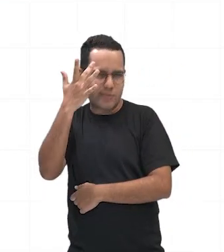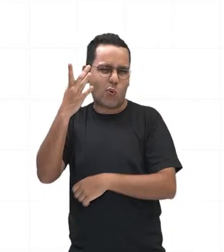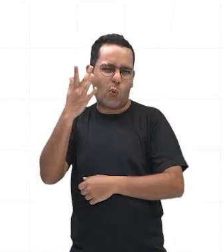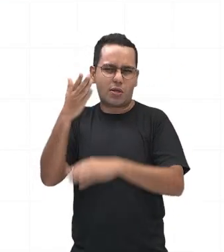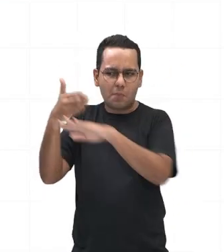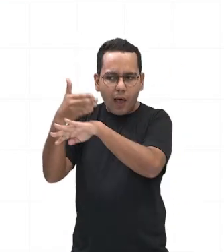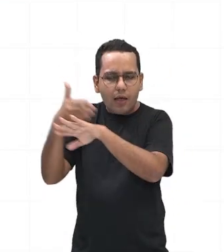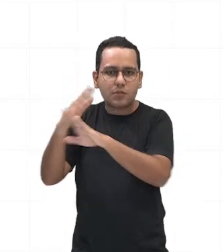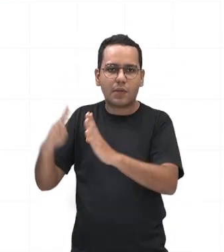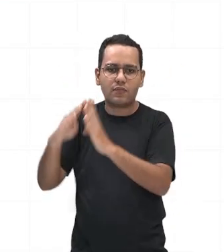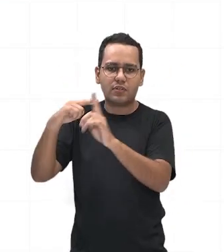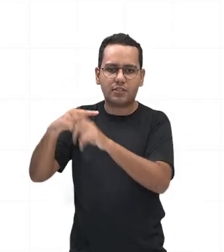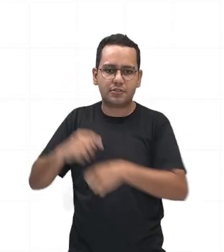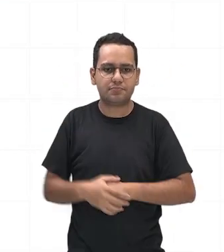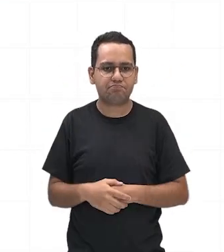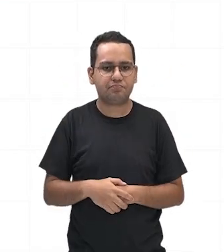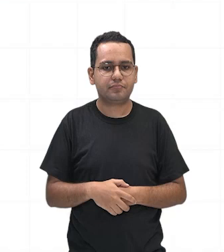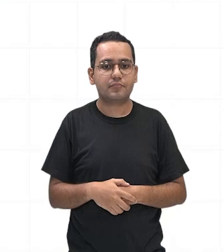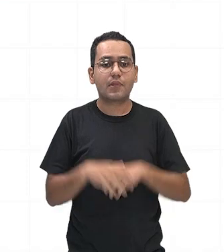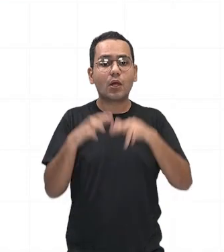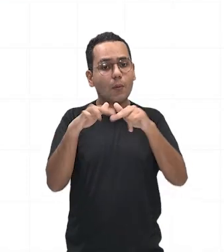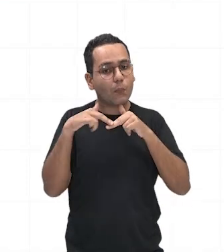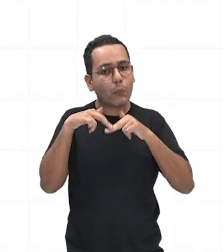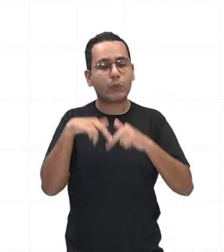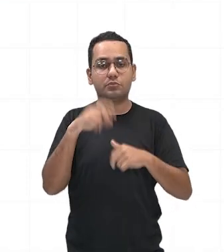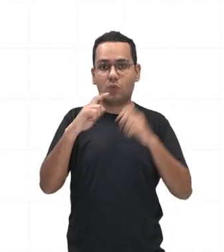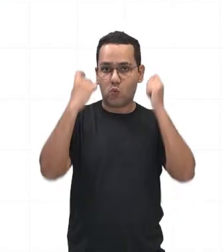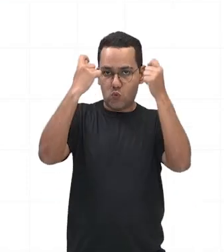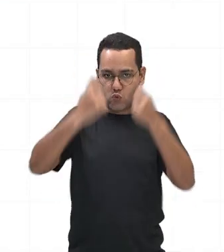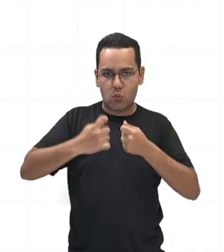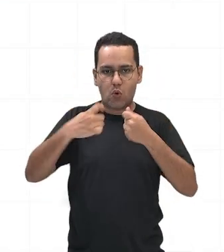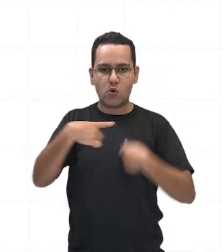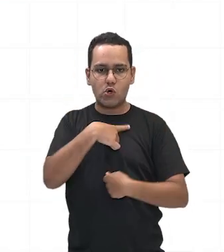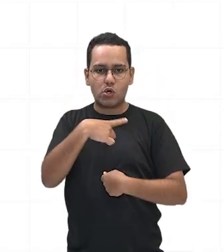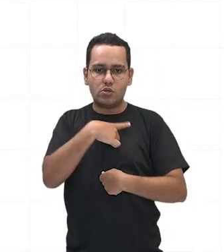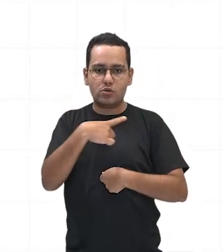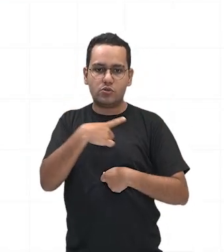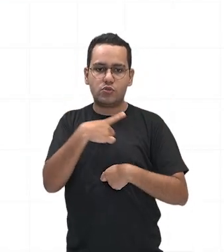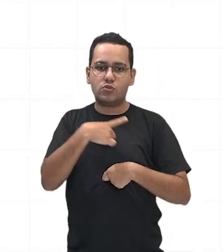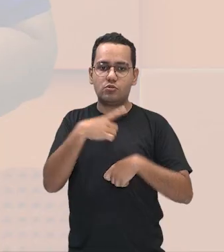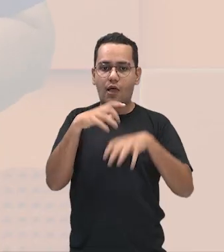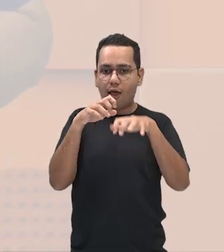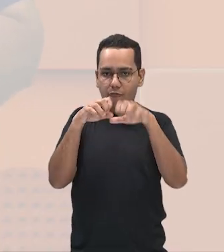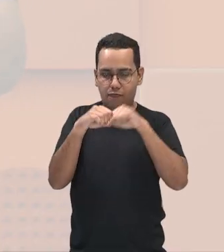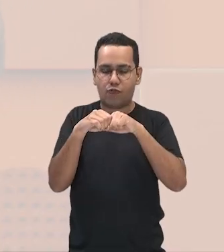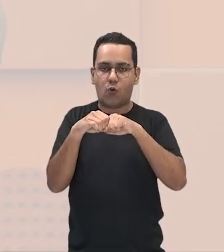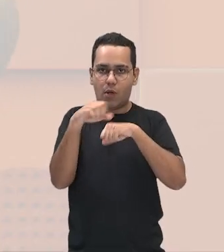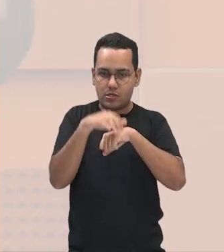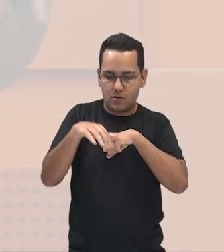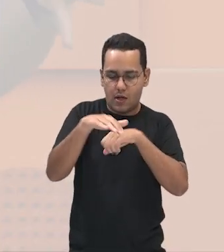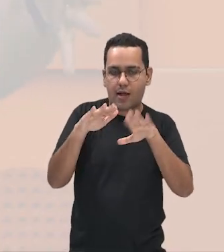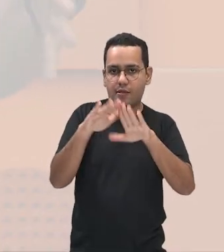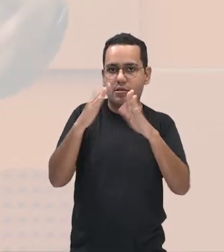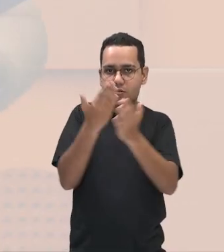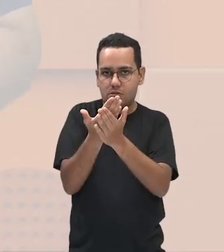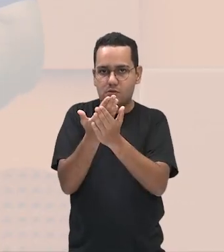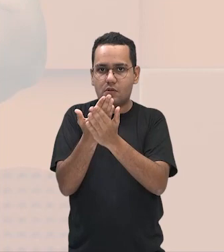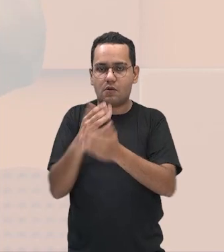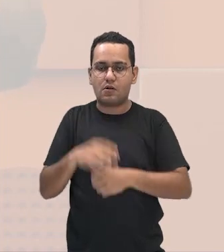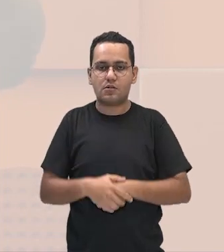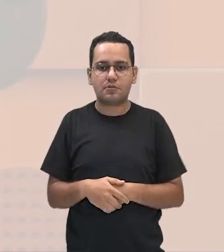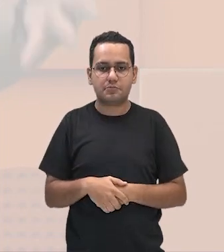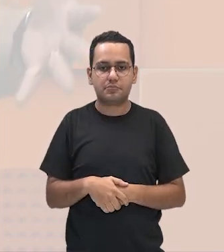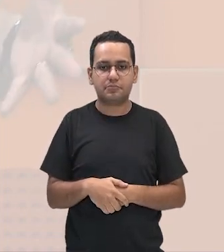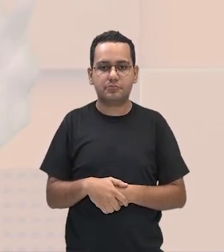educação frequentando uma ou mais escolas monásticas estabelecidas. Então, observa aí, né,